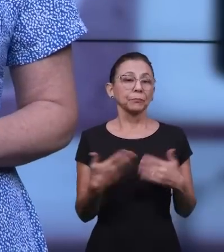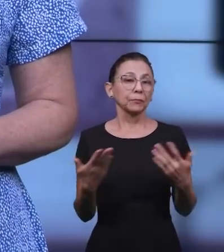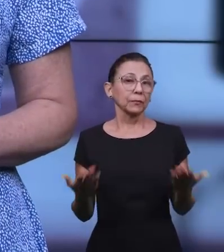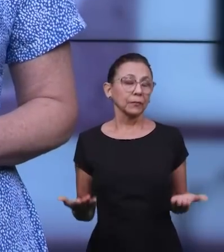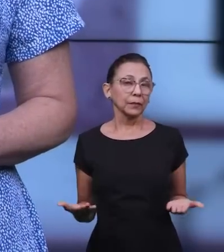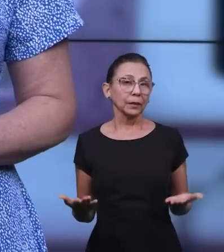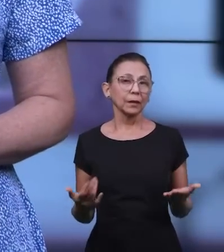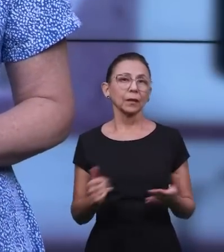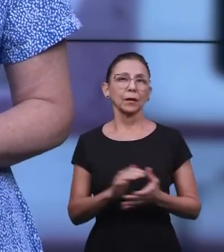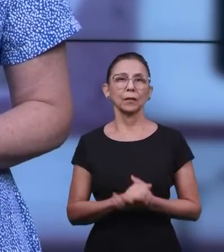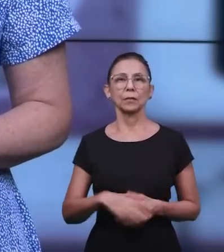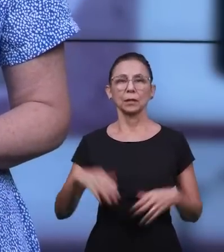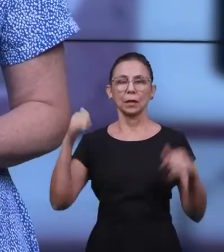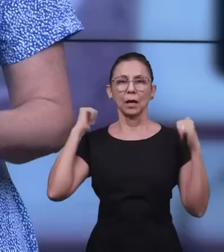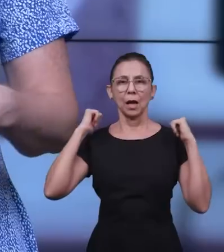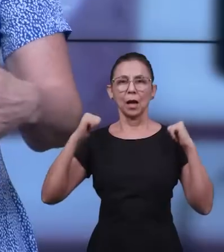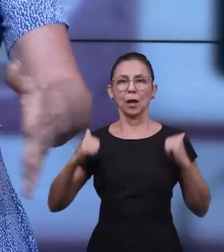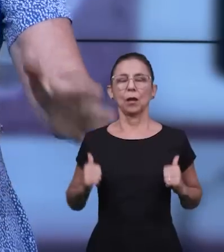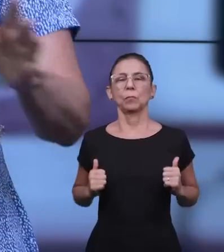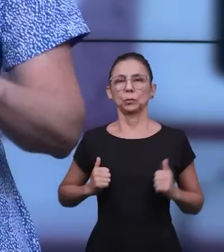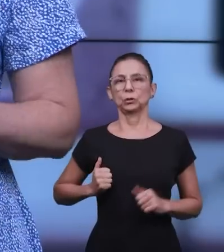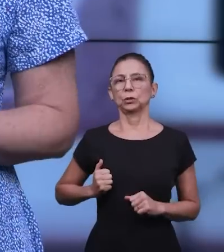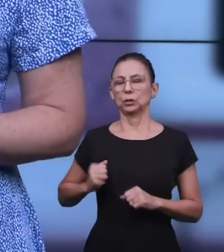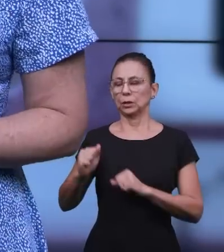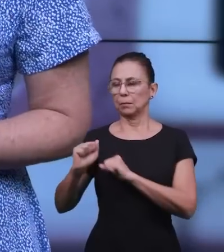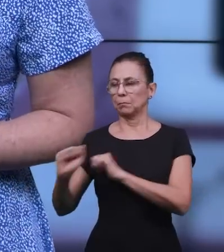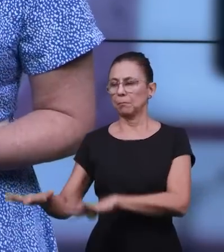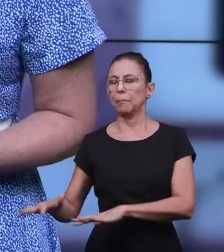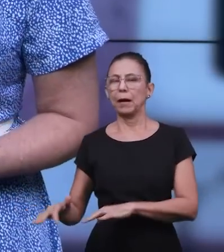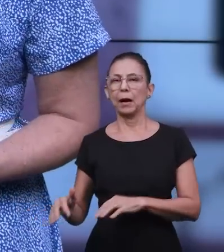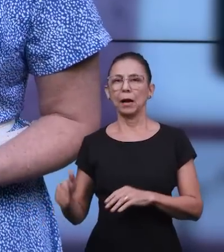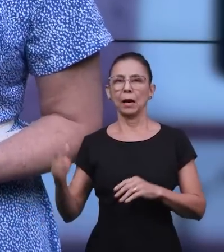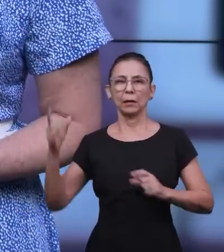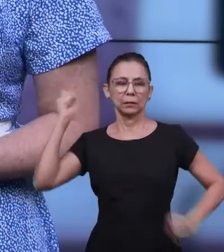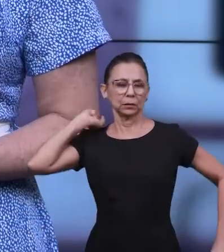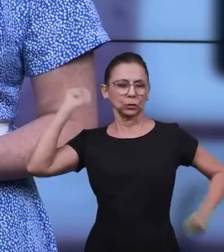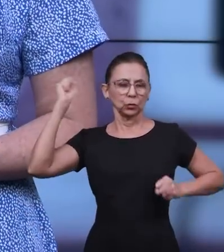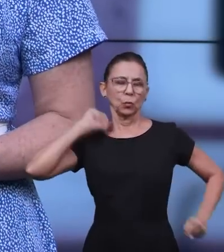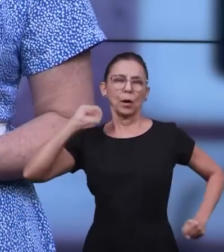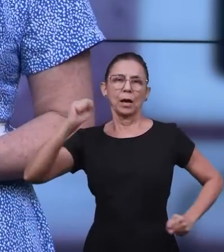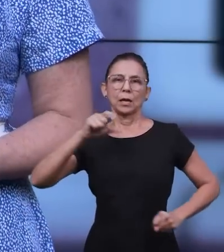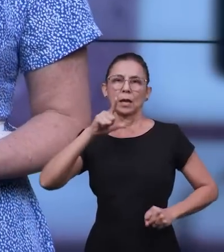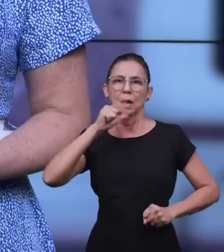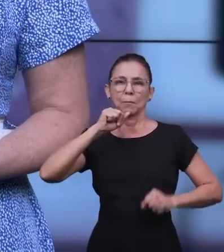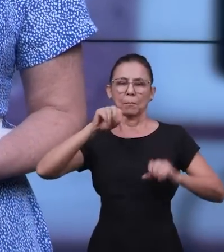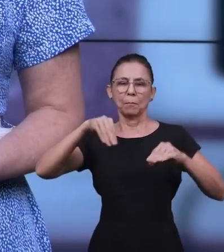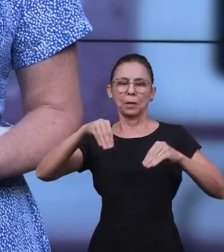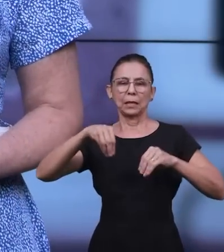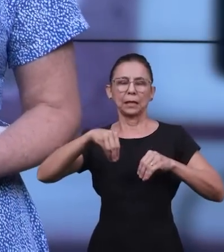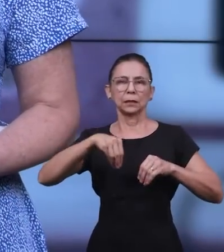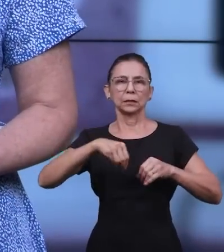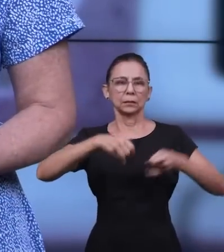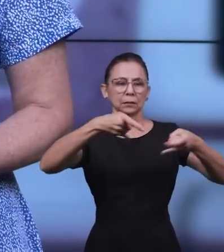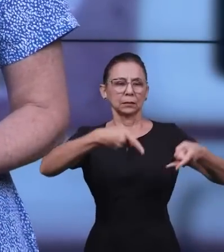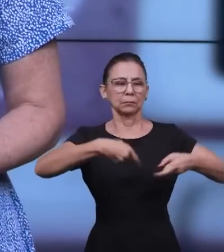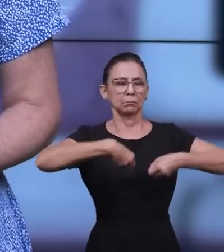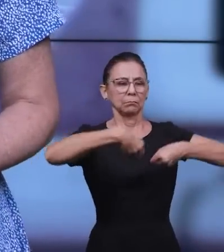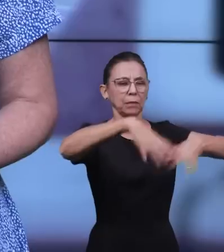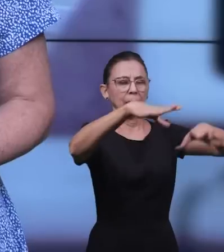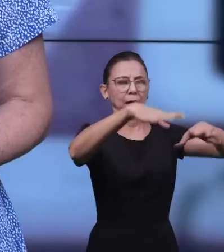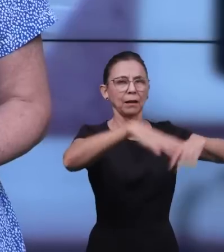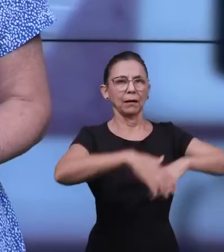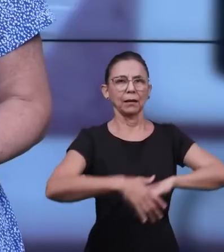isso, deixam a mochila no sofá, o tênis no meio da casa, a toalha molhada na cama. E por que agem